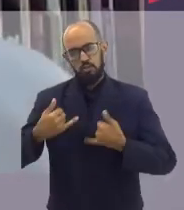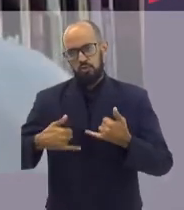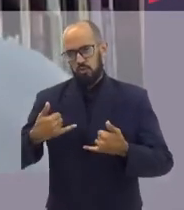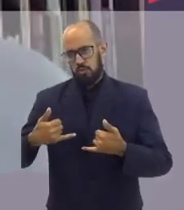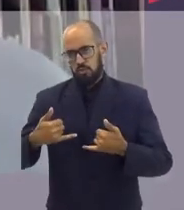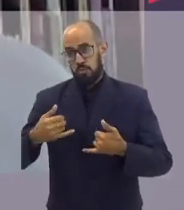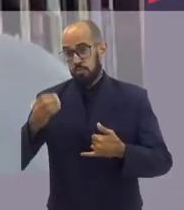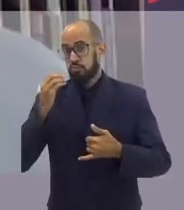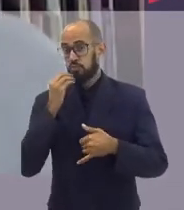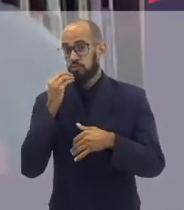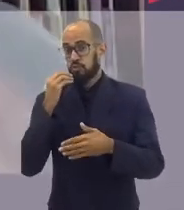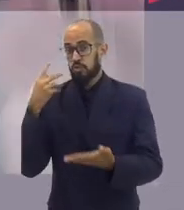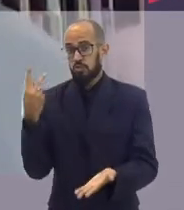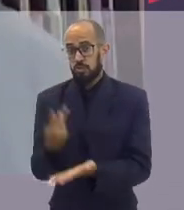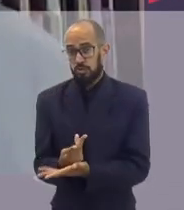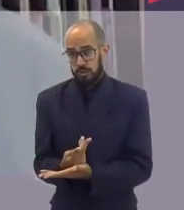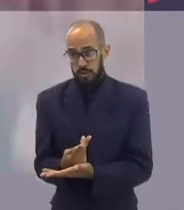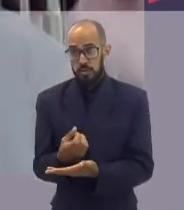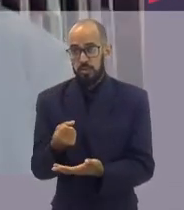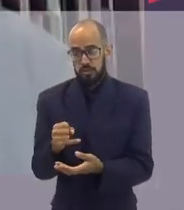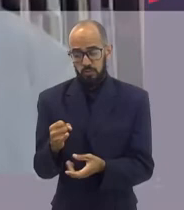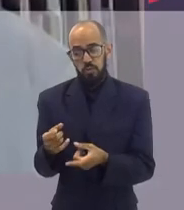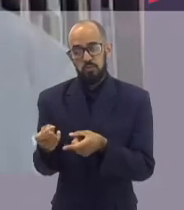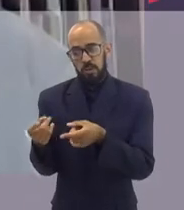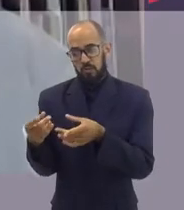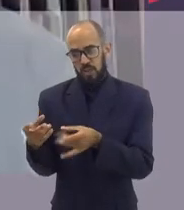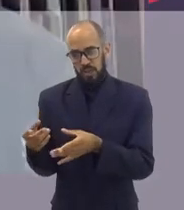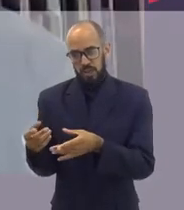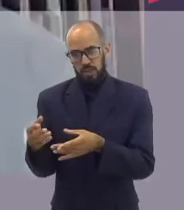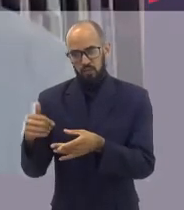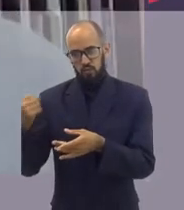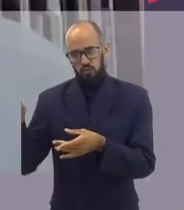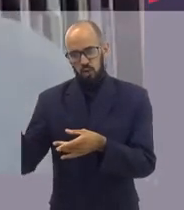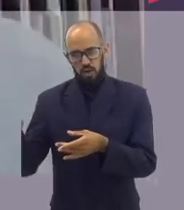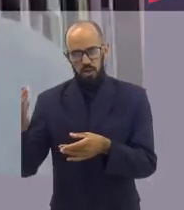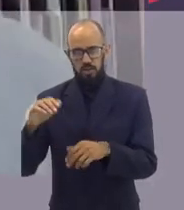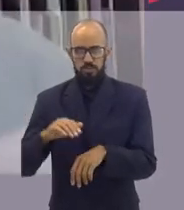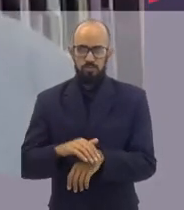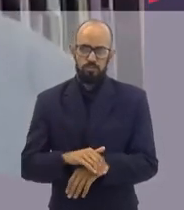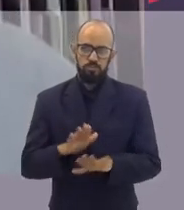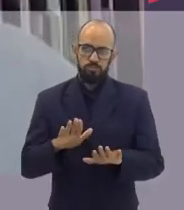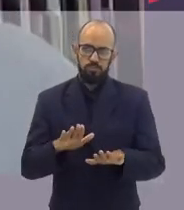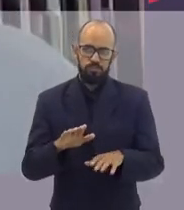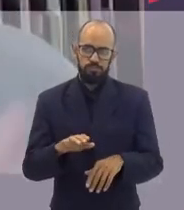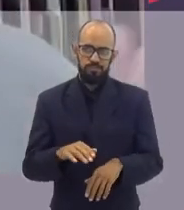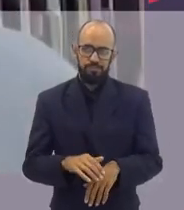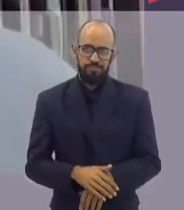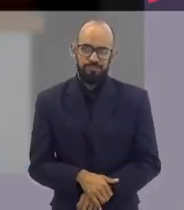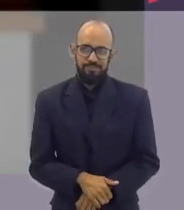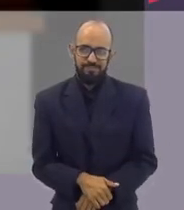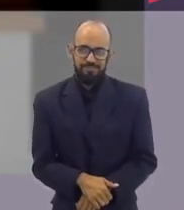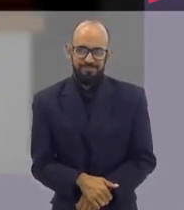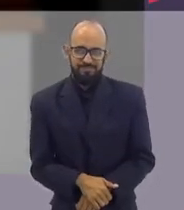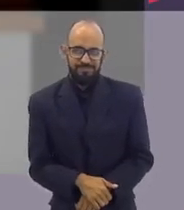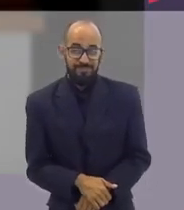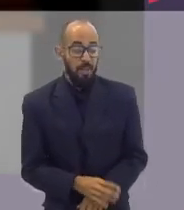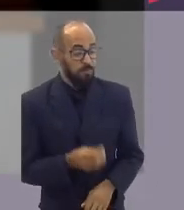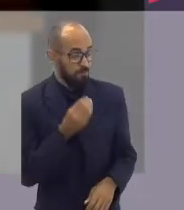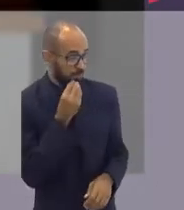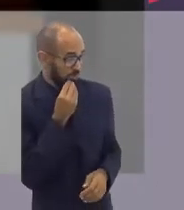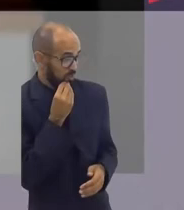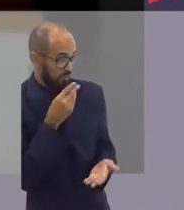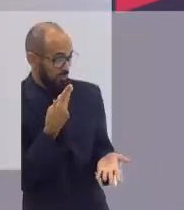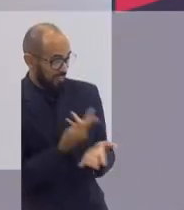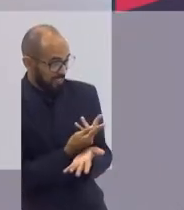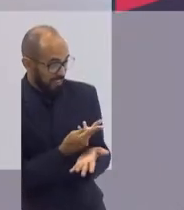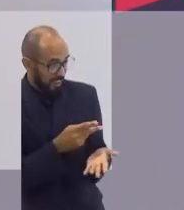nosso jogo, que poderia acontecer num jogo que fosse vendido no mercado, né? Ah, você pode contratar um espião. A gente não pode fazer nada. Poderia acontecer na vida